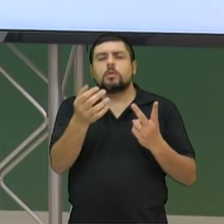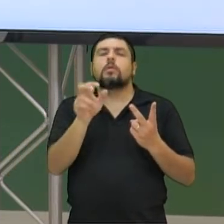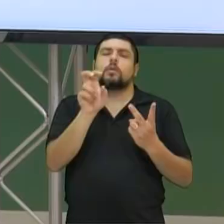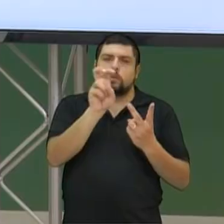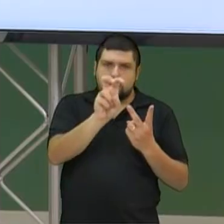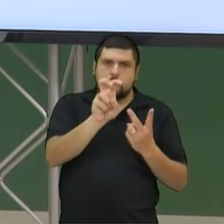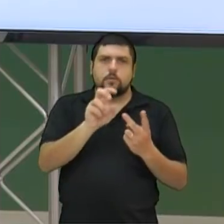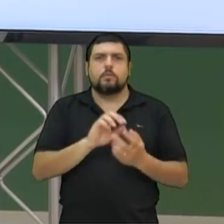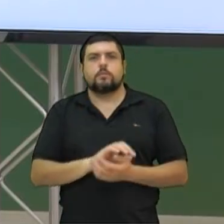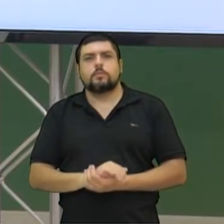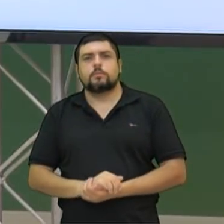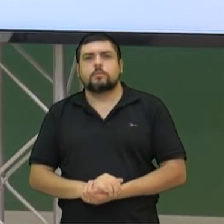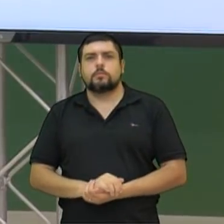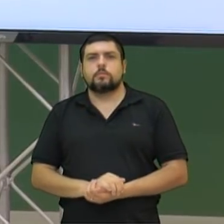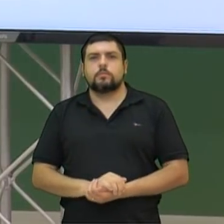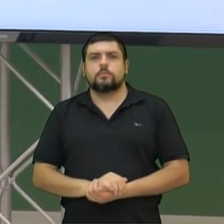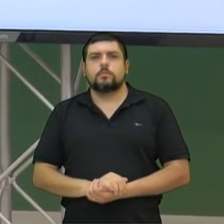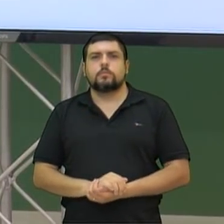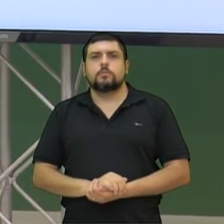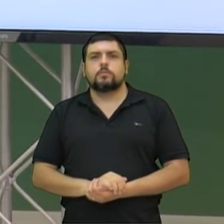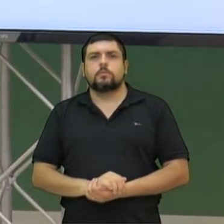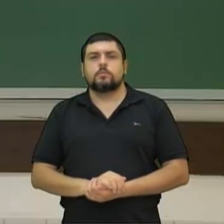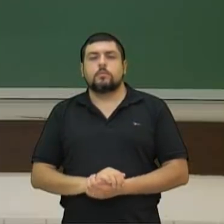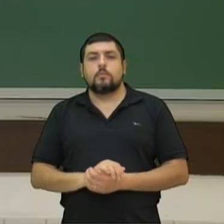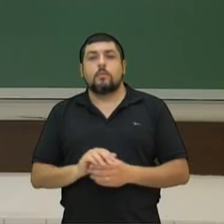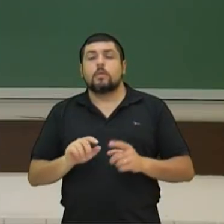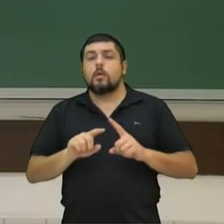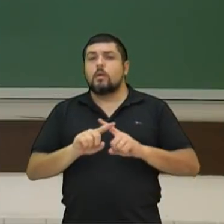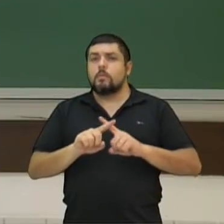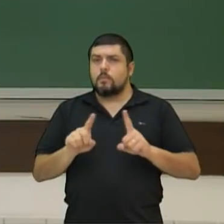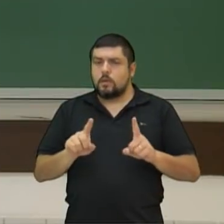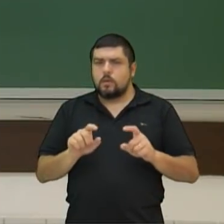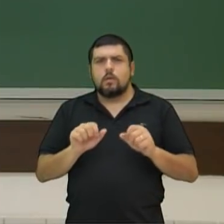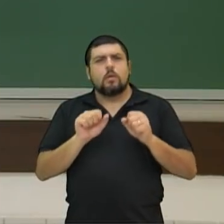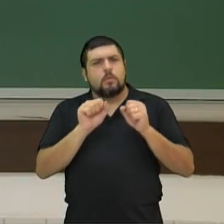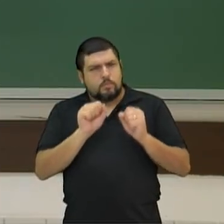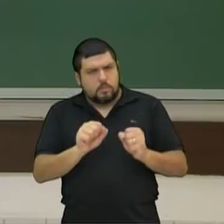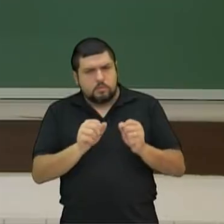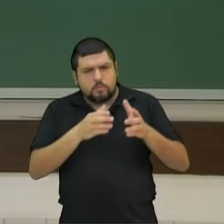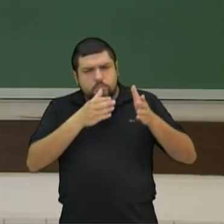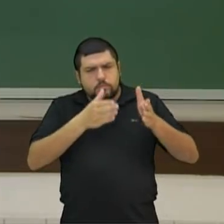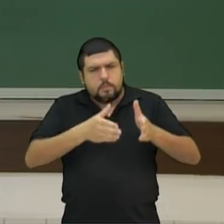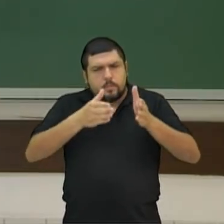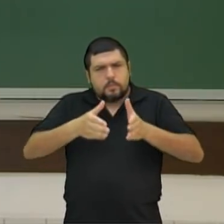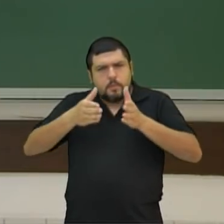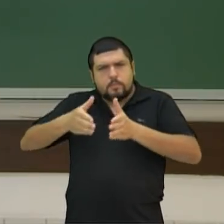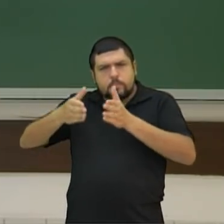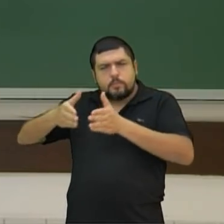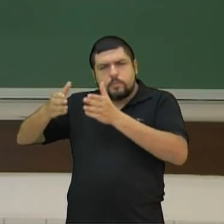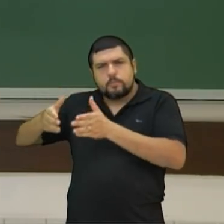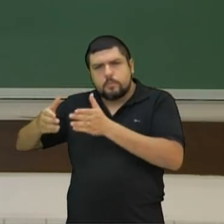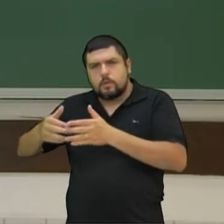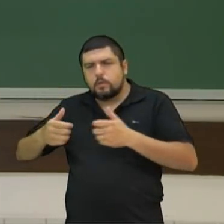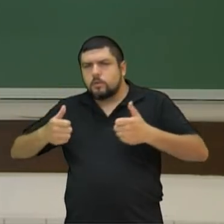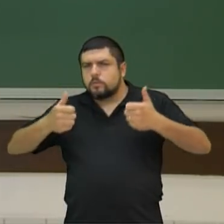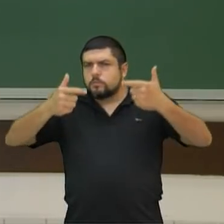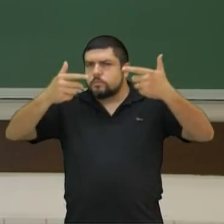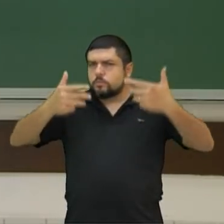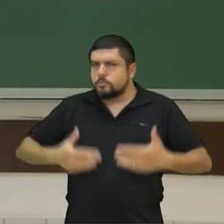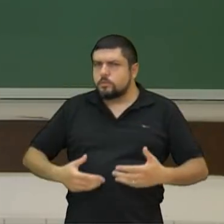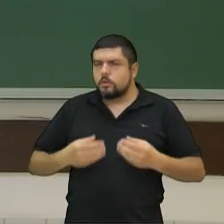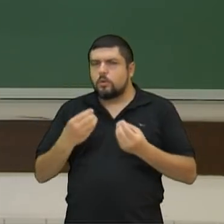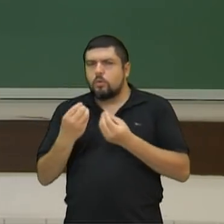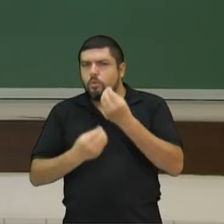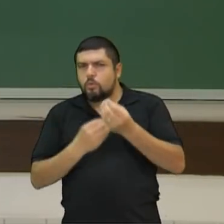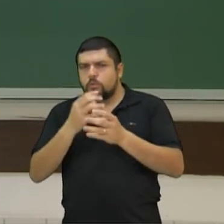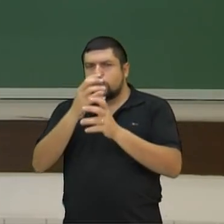Isso é resolver uma equação exponencial. Mas eu posso fazê-lo sistematicamente. Como assim sistematicamente? Usando cálculo, tá?